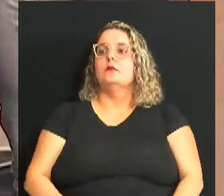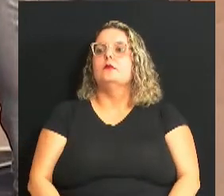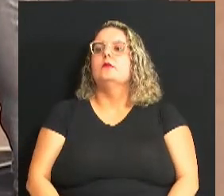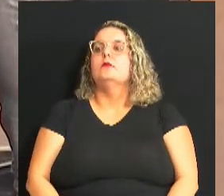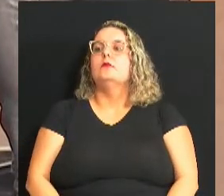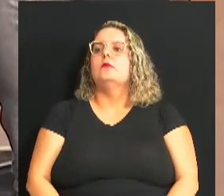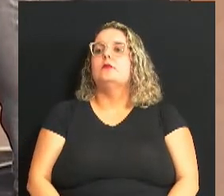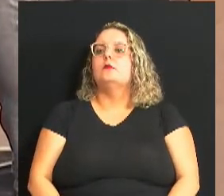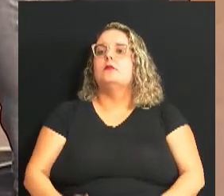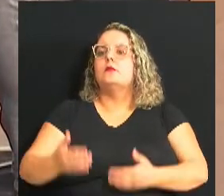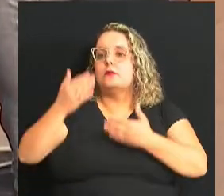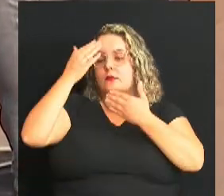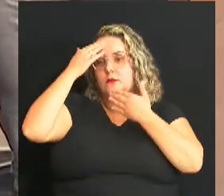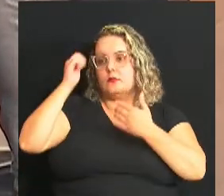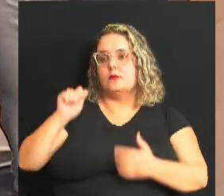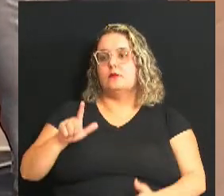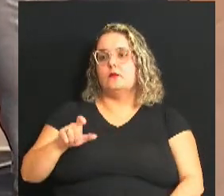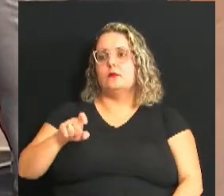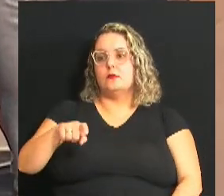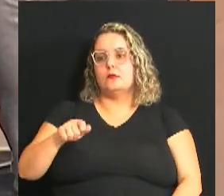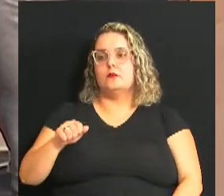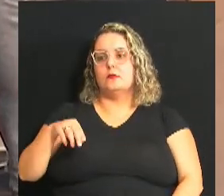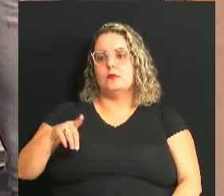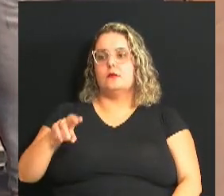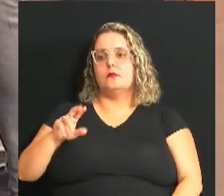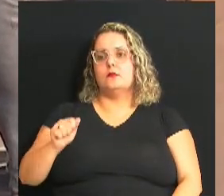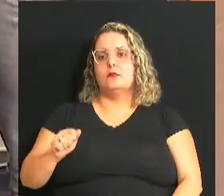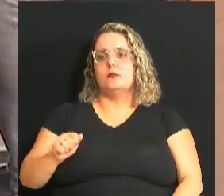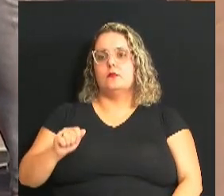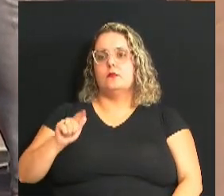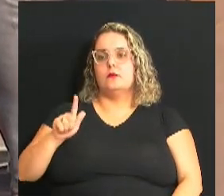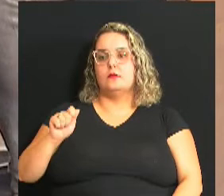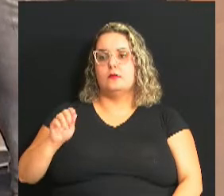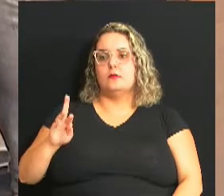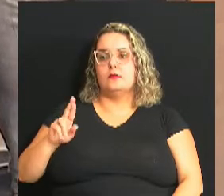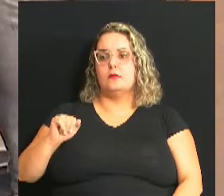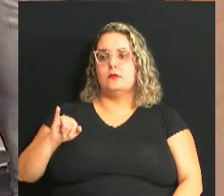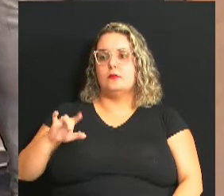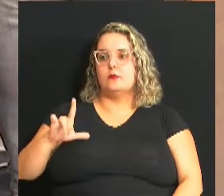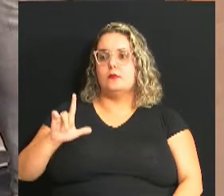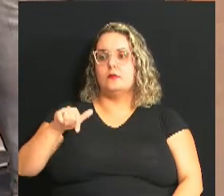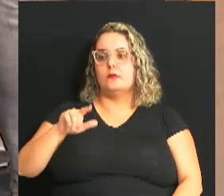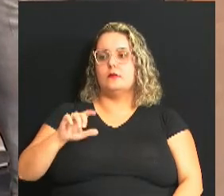Eu que agradeço, Alexandre, já passo ao Gabriel e depois à Alice.